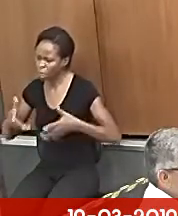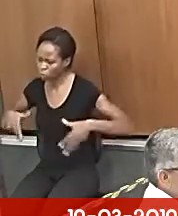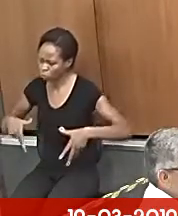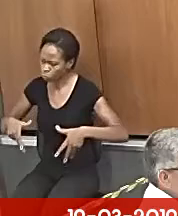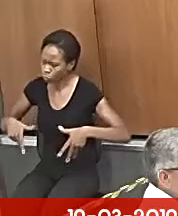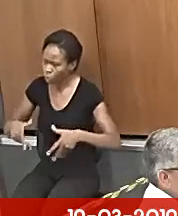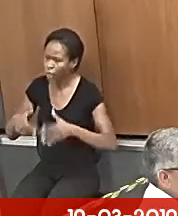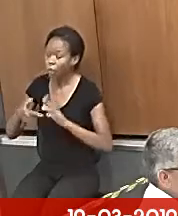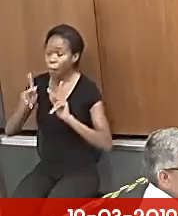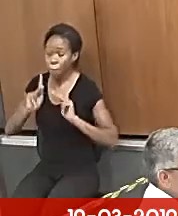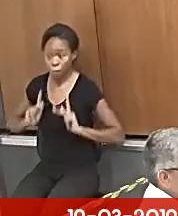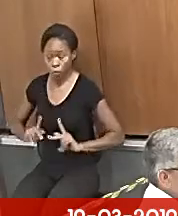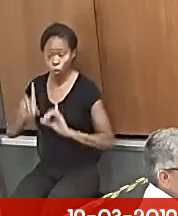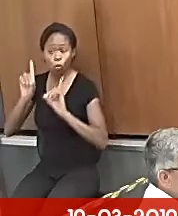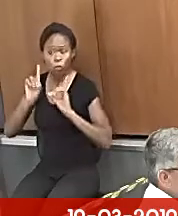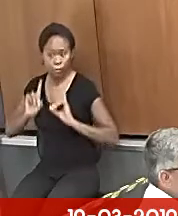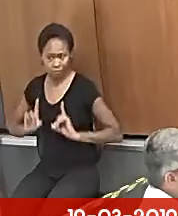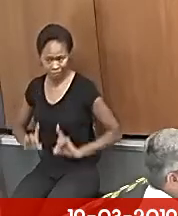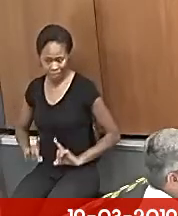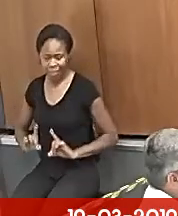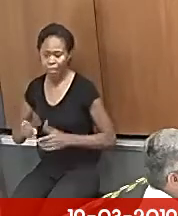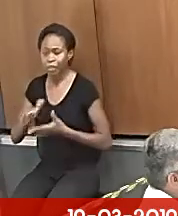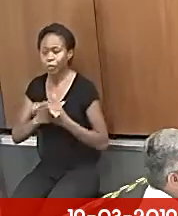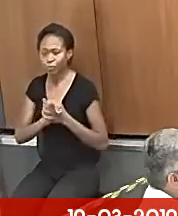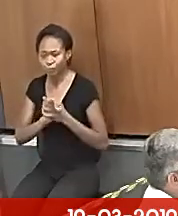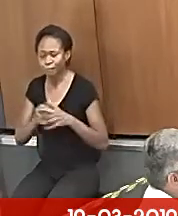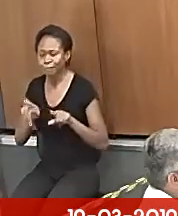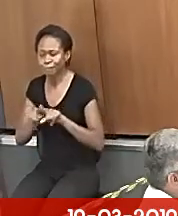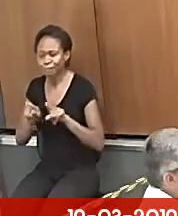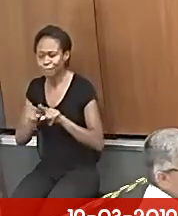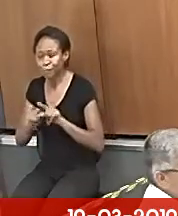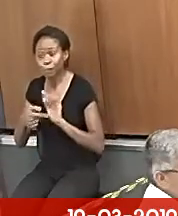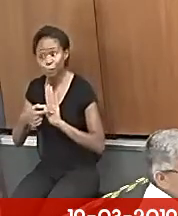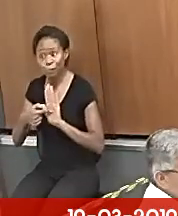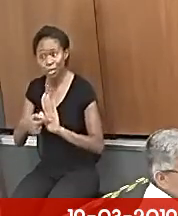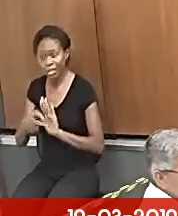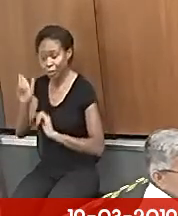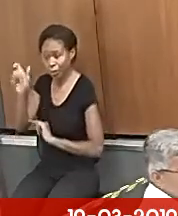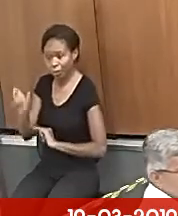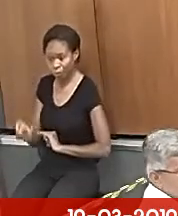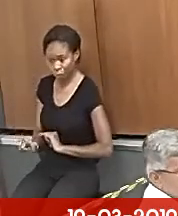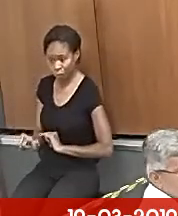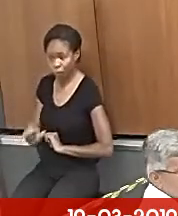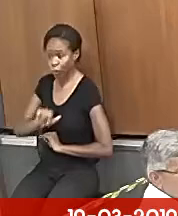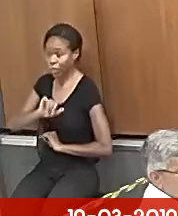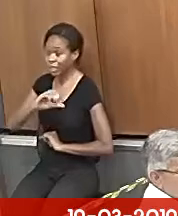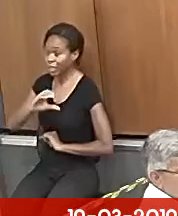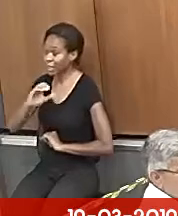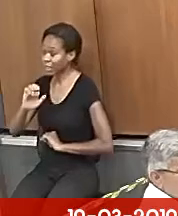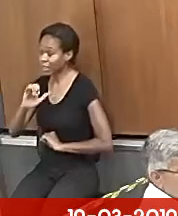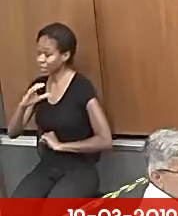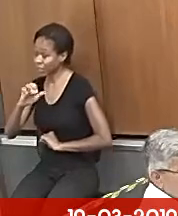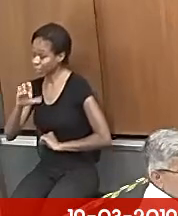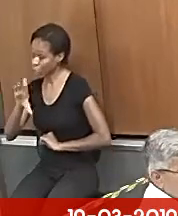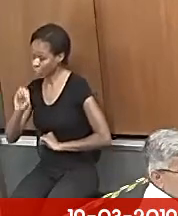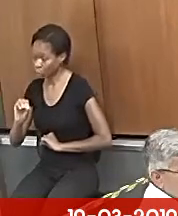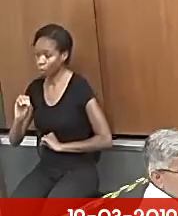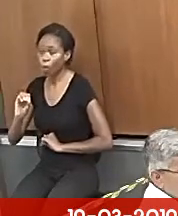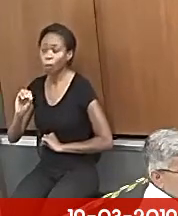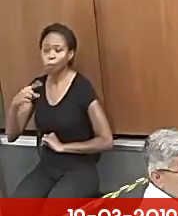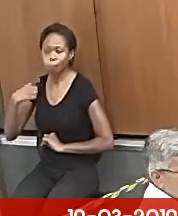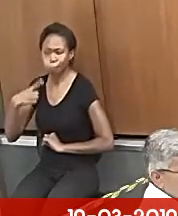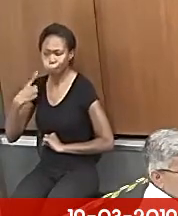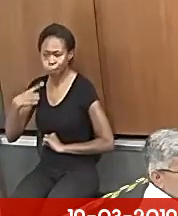defesa da pessoa com deficiência quero cumprimentar registrar a presença do cícero augusto alves da silva que a advogada do instituto humano